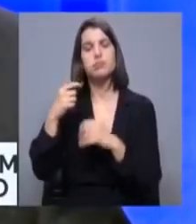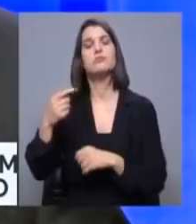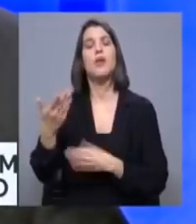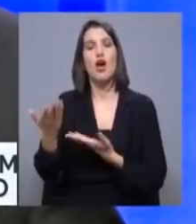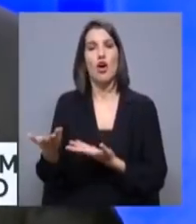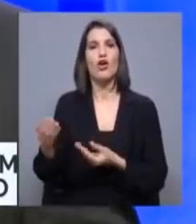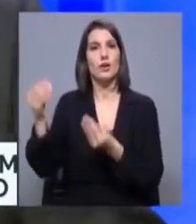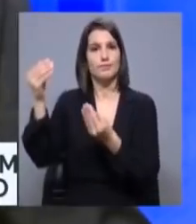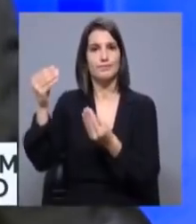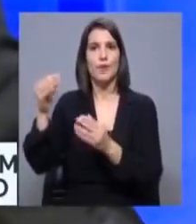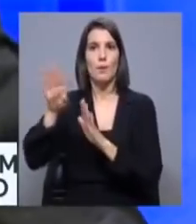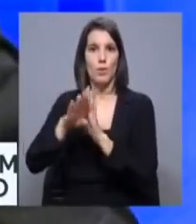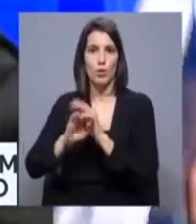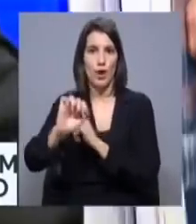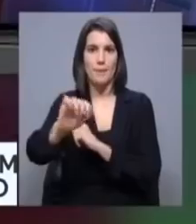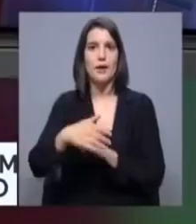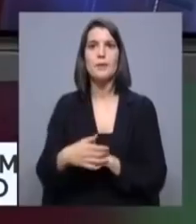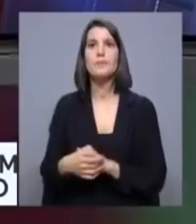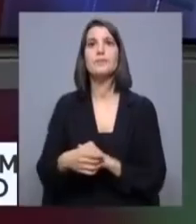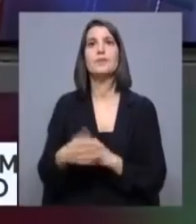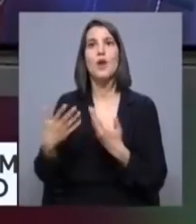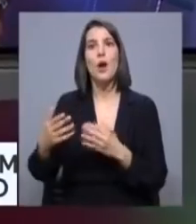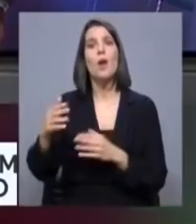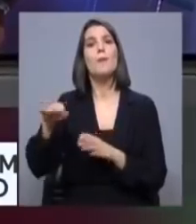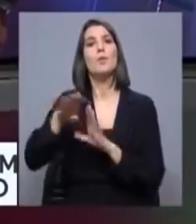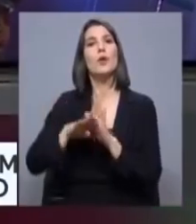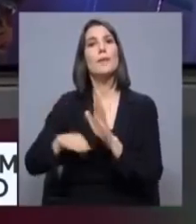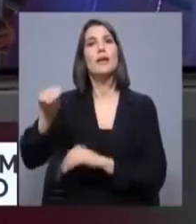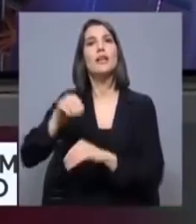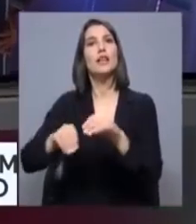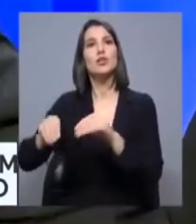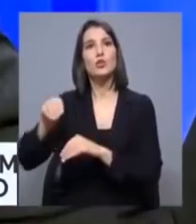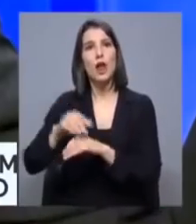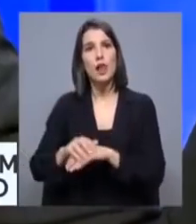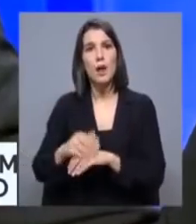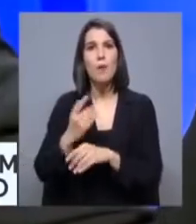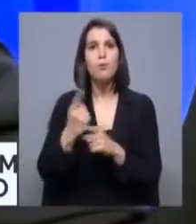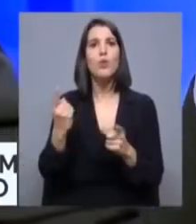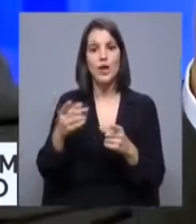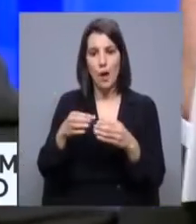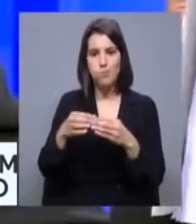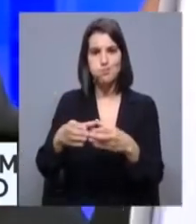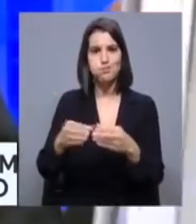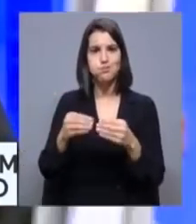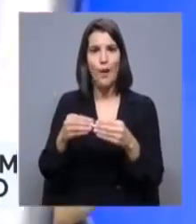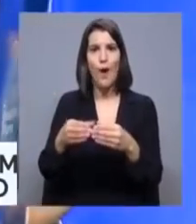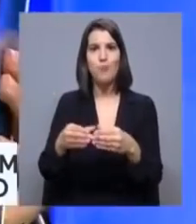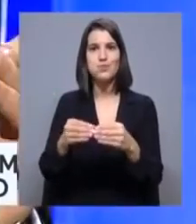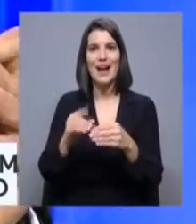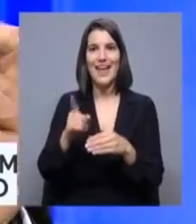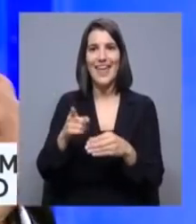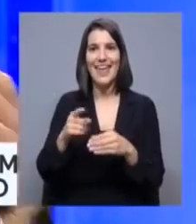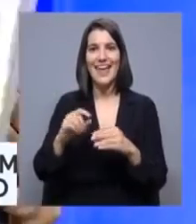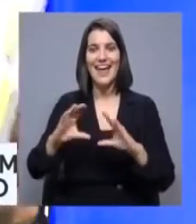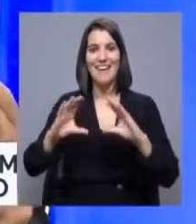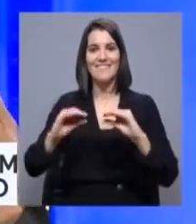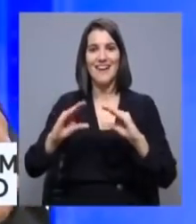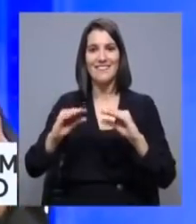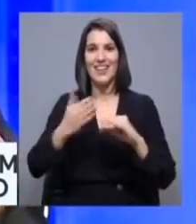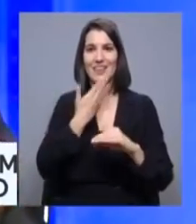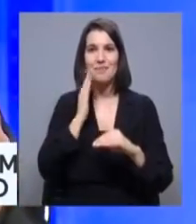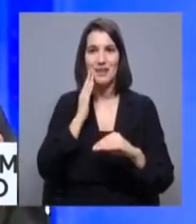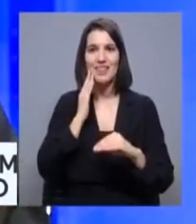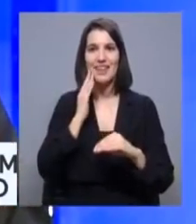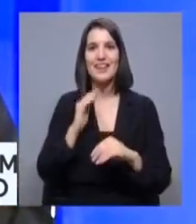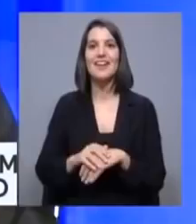este não chega este é o problema dele para ele também dá não é profundidade vocês é um resumo do nosso primeira